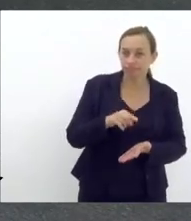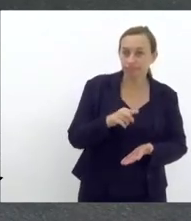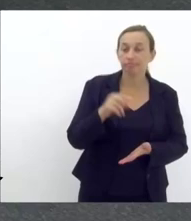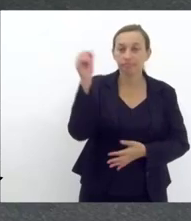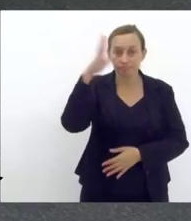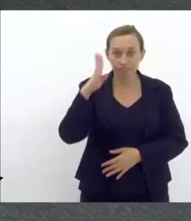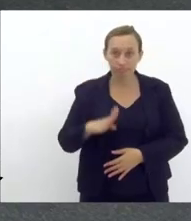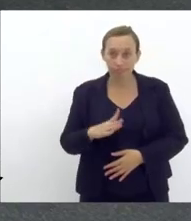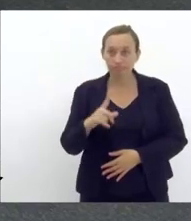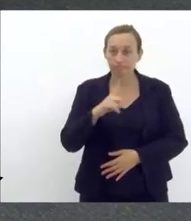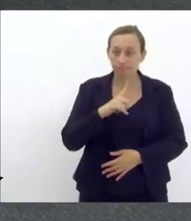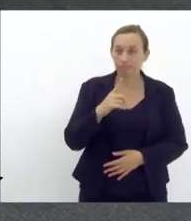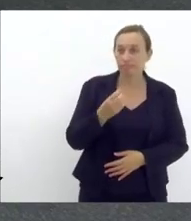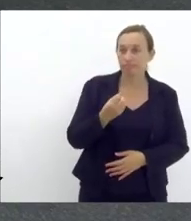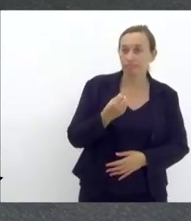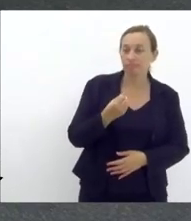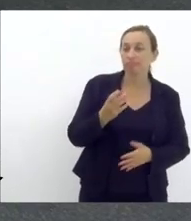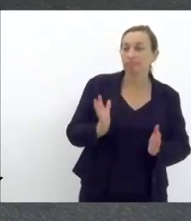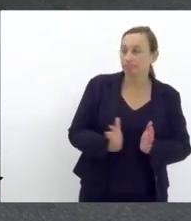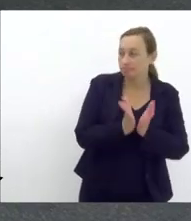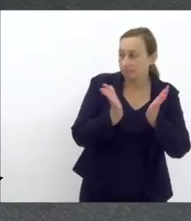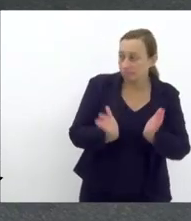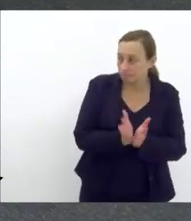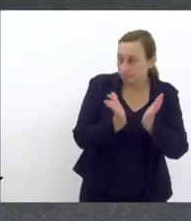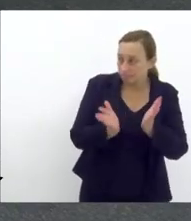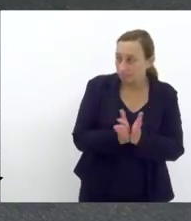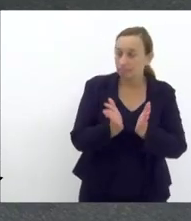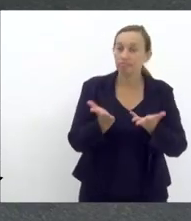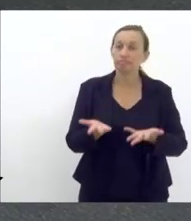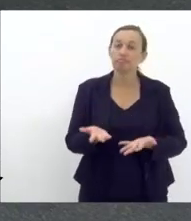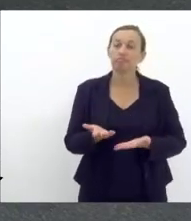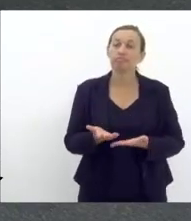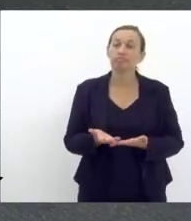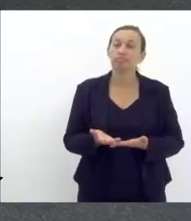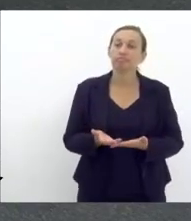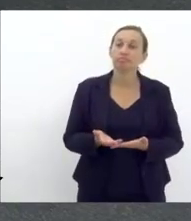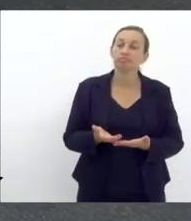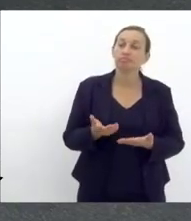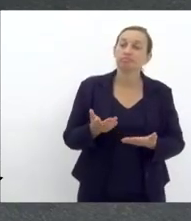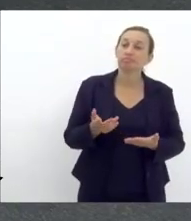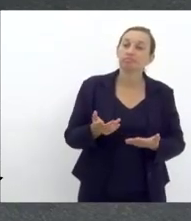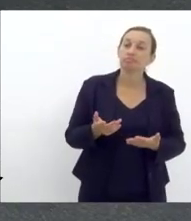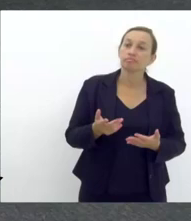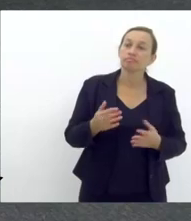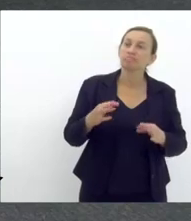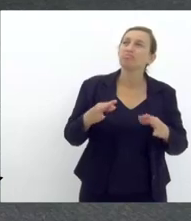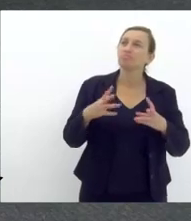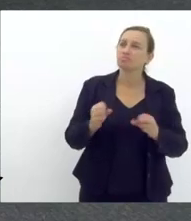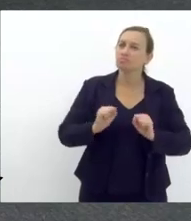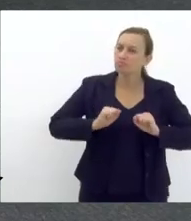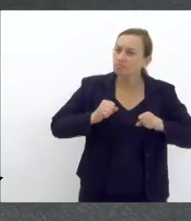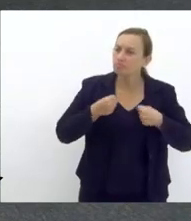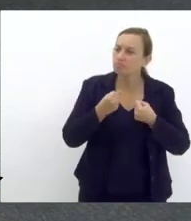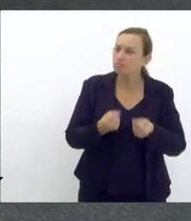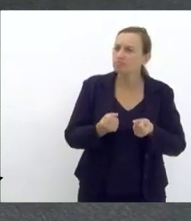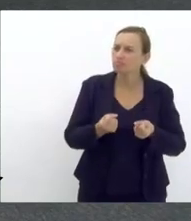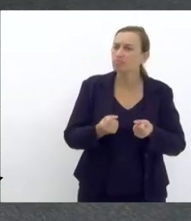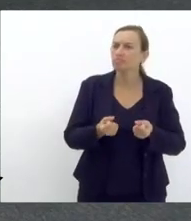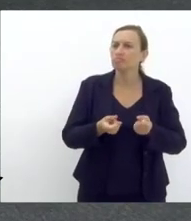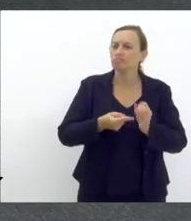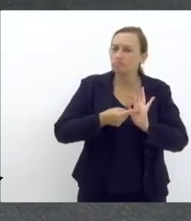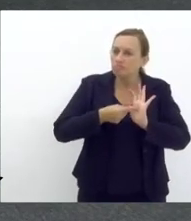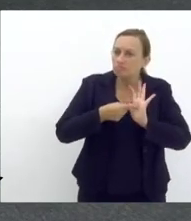Brasil existem bons sonhos de pobreza de miséria Apesar de todas as tentativas desmascarar